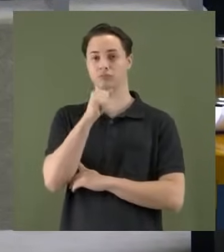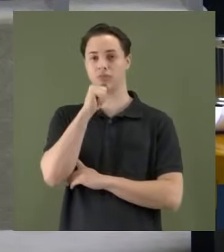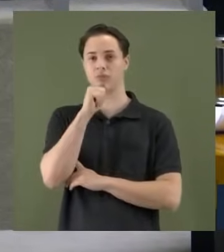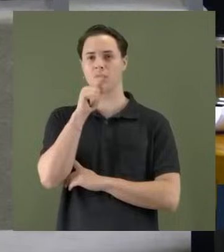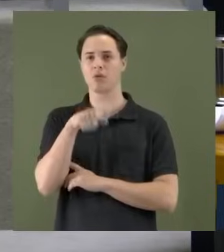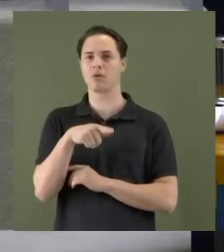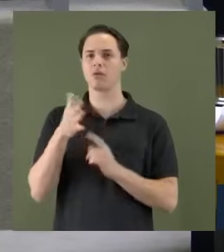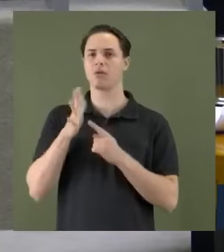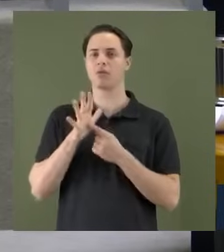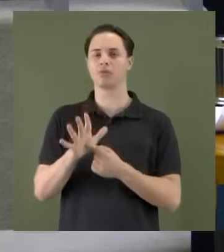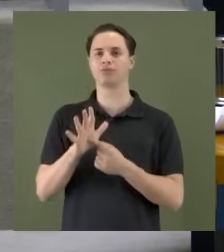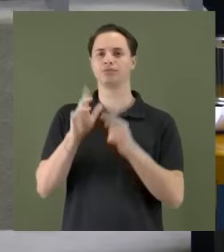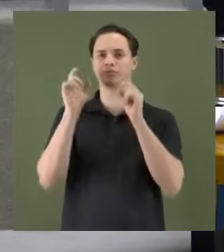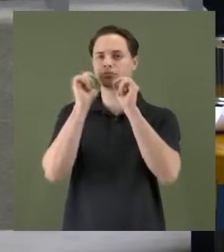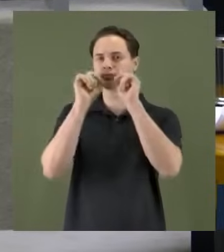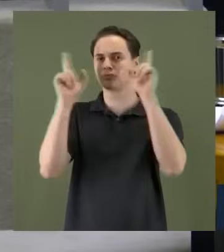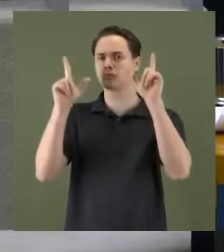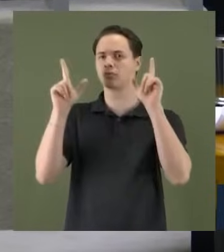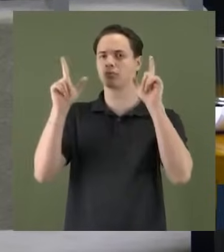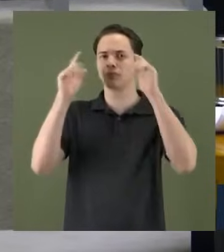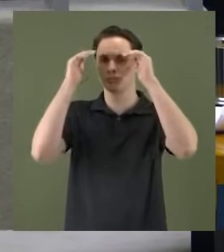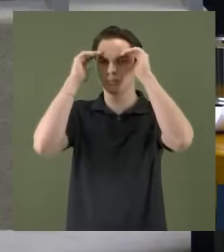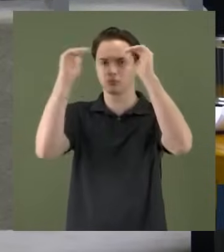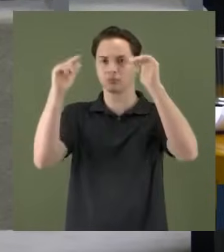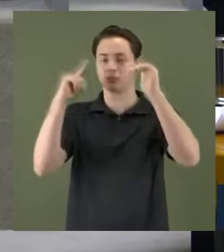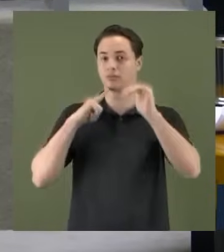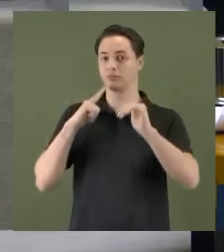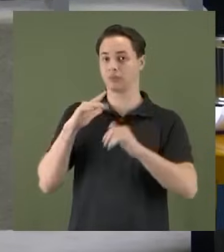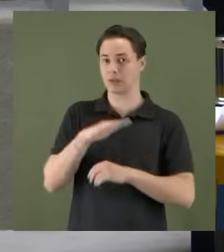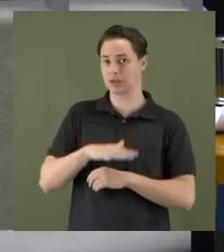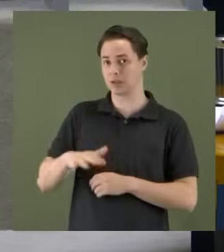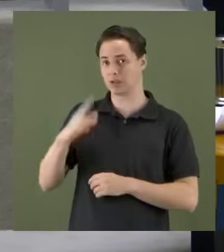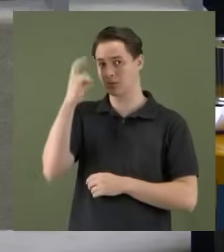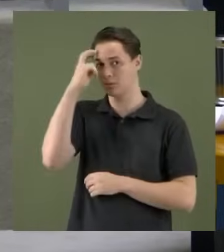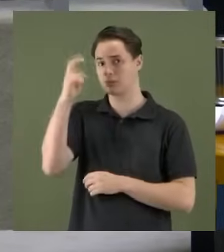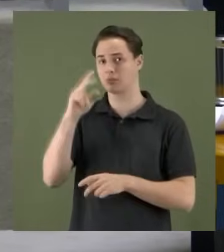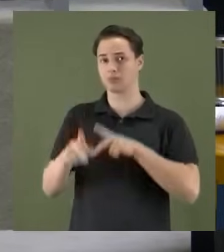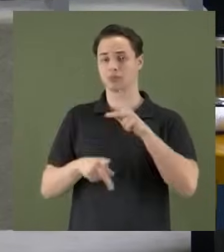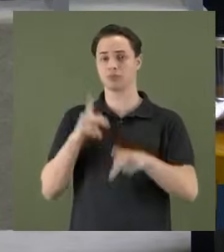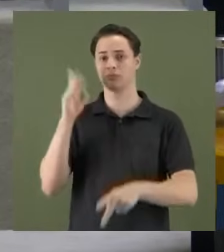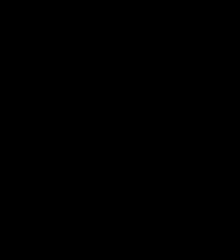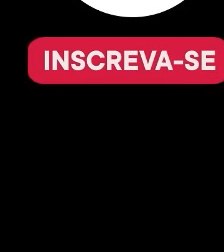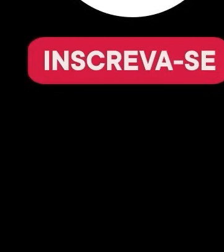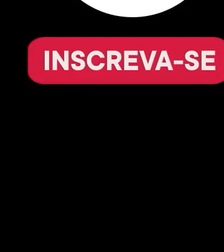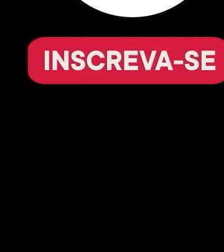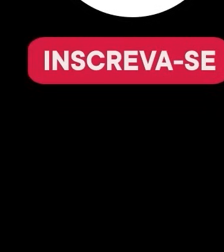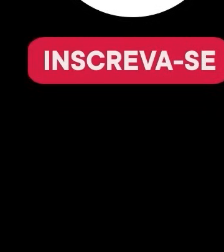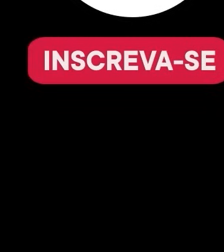enfática de que não se respeita sequer a inteligência do povo brasileiro. Muito obrigado, senhor presidente.